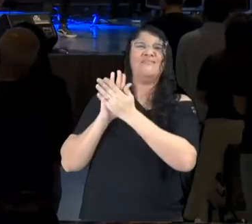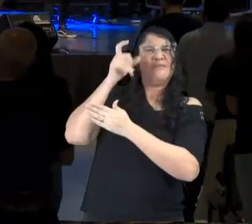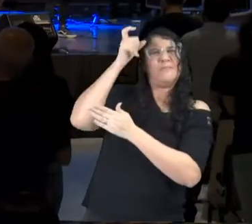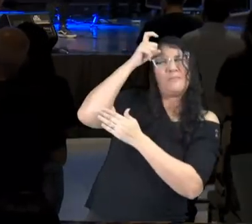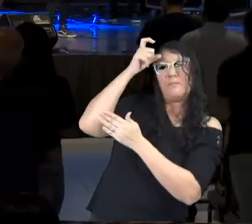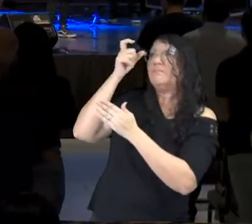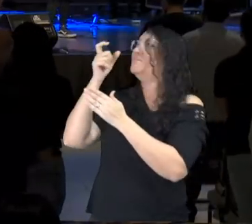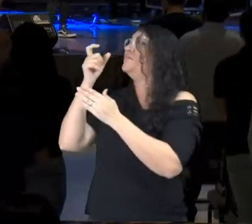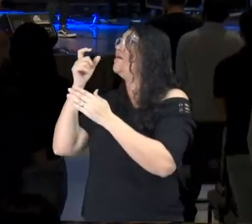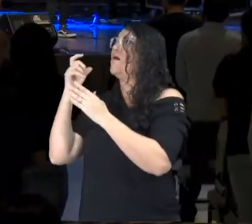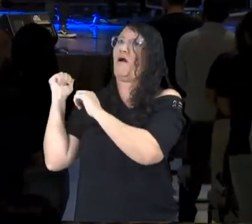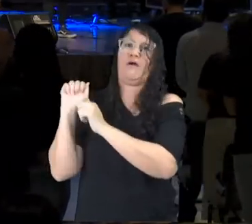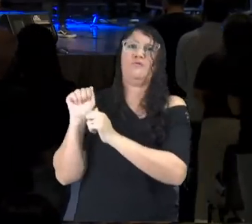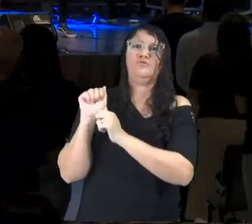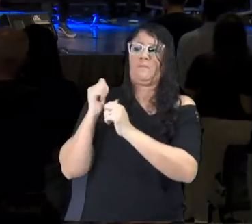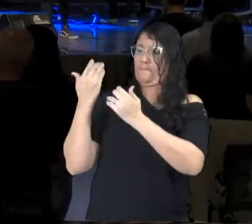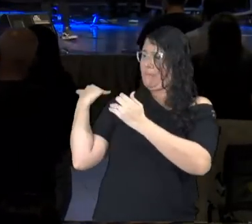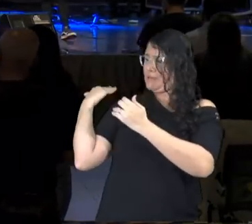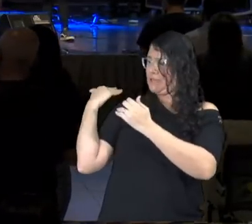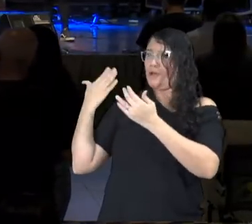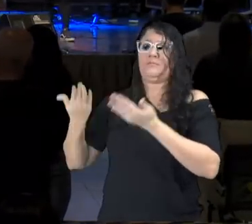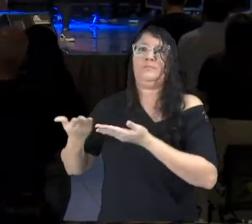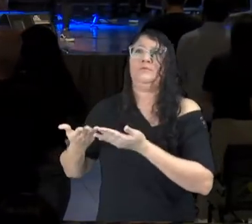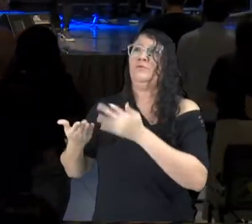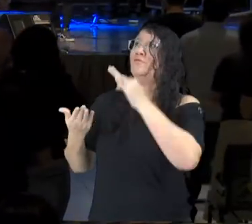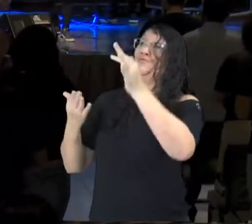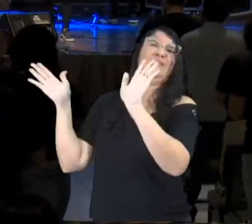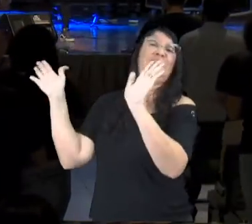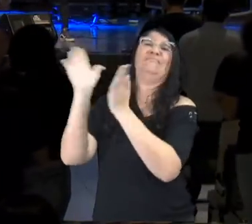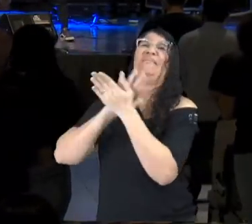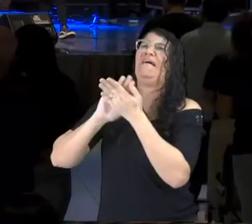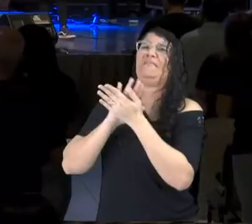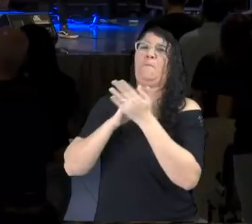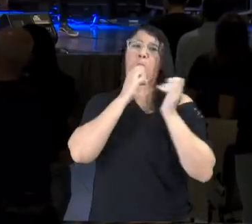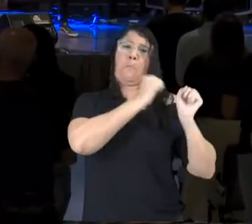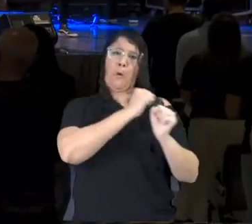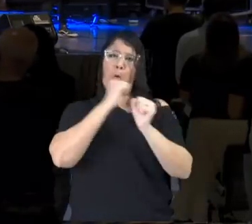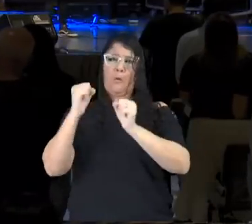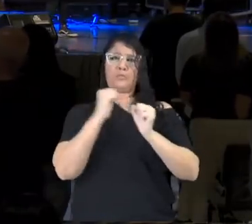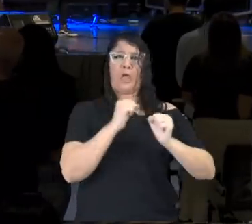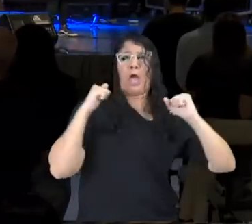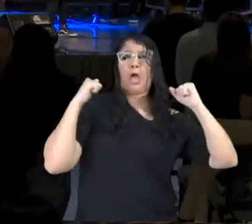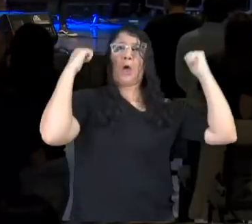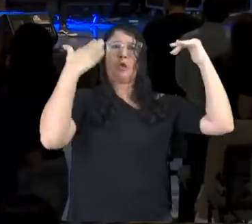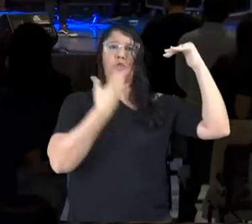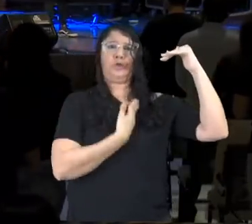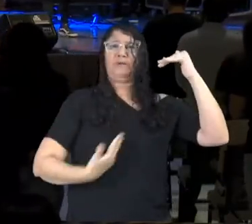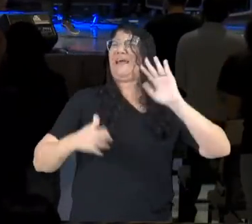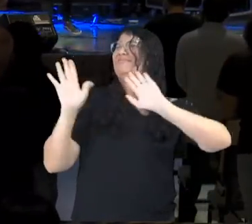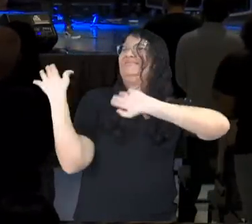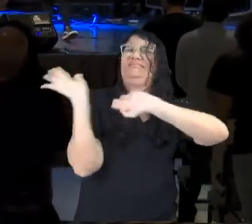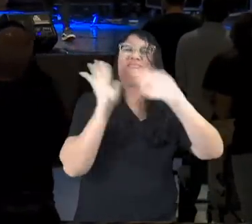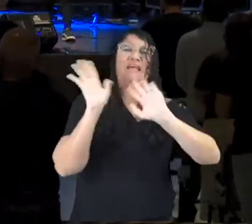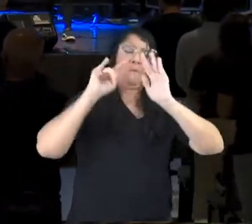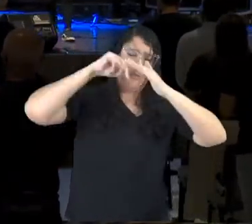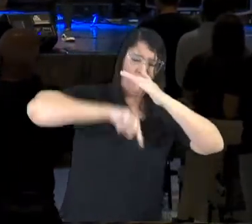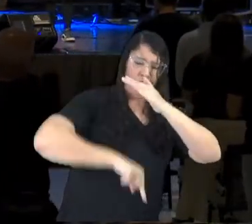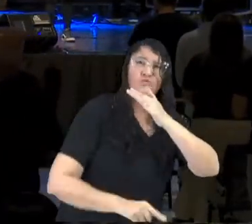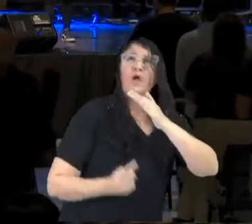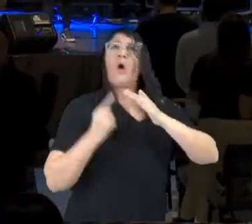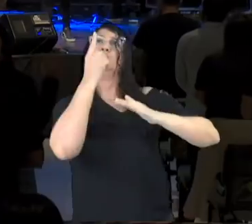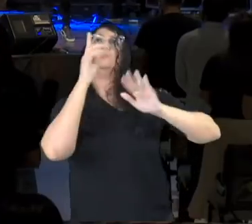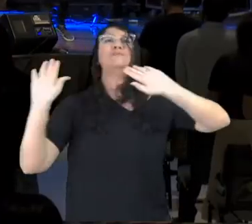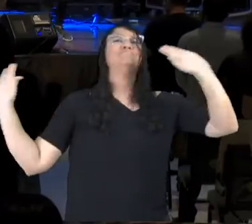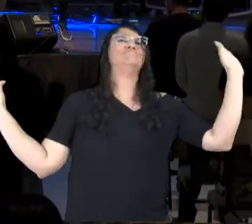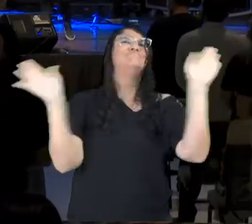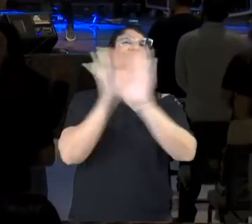potestades, nem coisas do presente, nem do porvir, nem poderes, nem altura, nem profundidade, nem qualquer